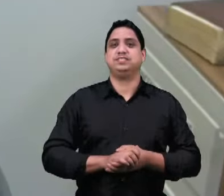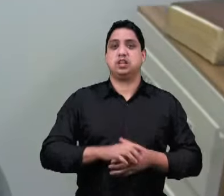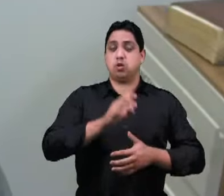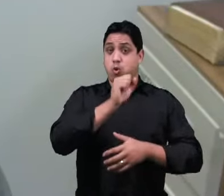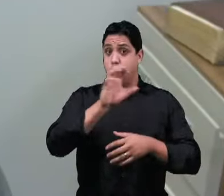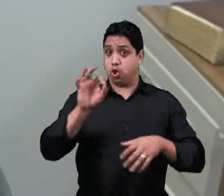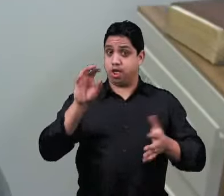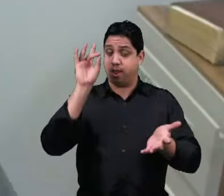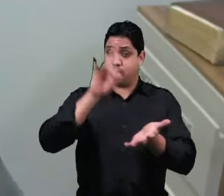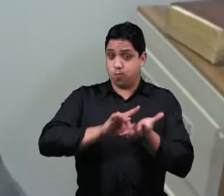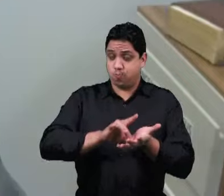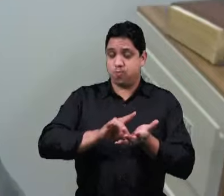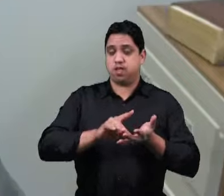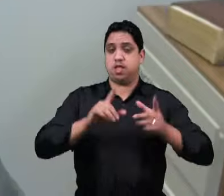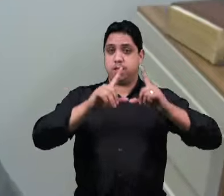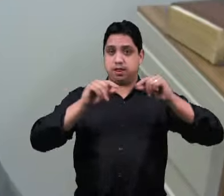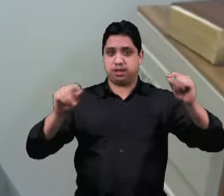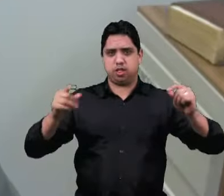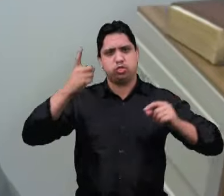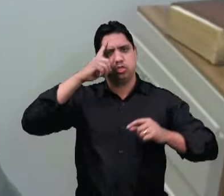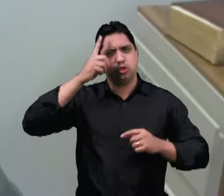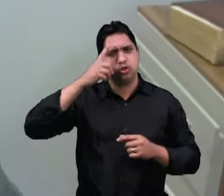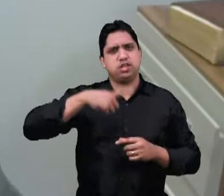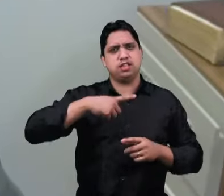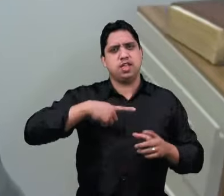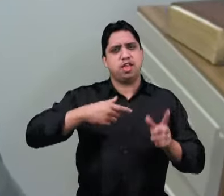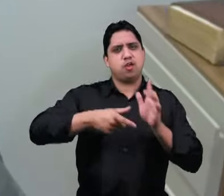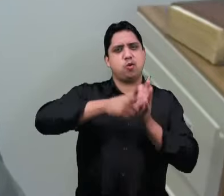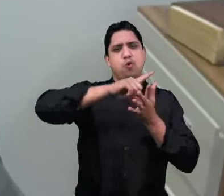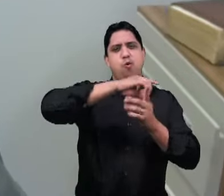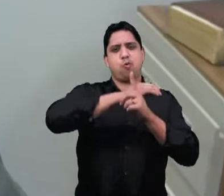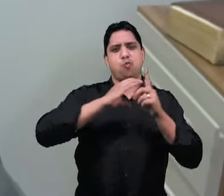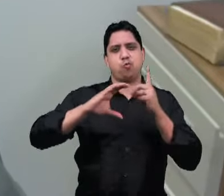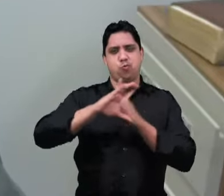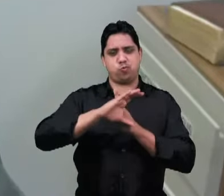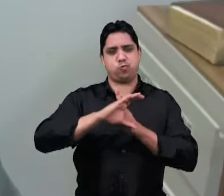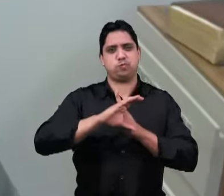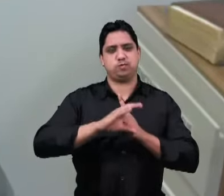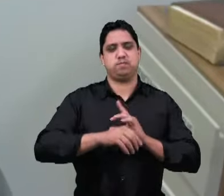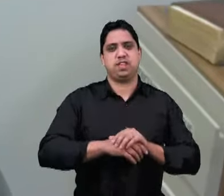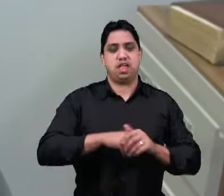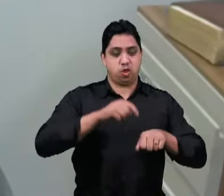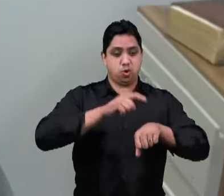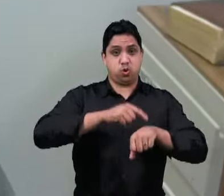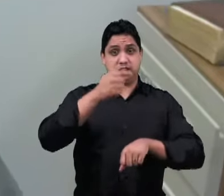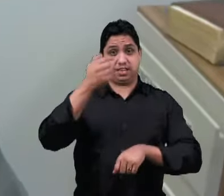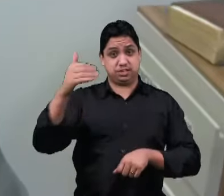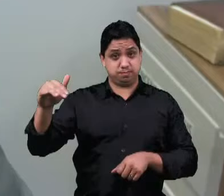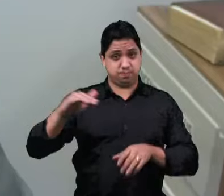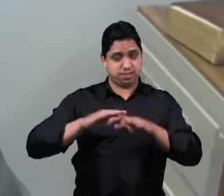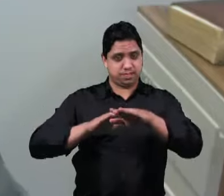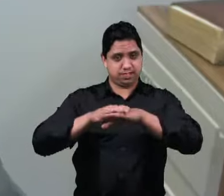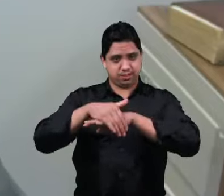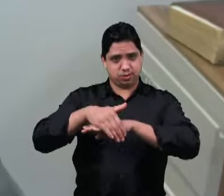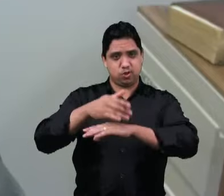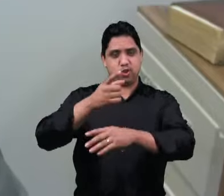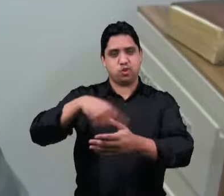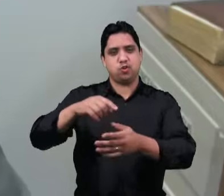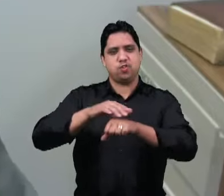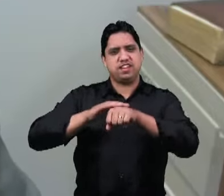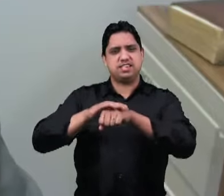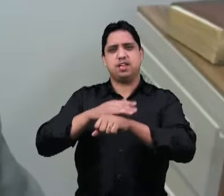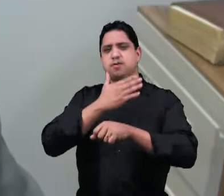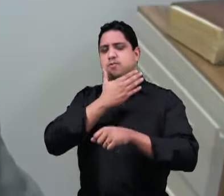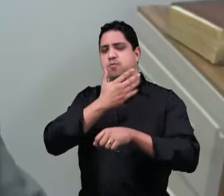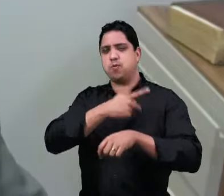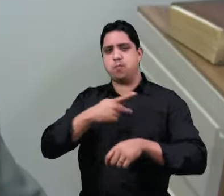Brasília. E todos os dias nós temos aqui o nosso pré-culto. Sim, às 7:30 da noite, nós conversamos com o pastor que